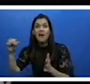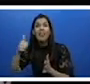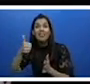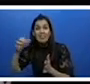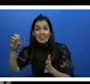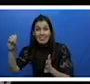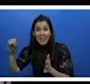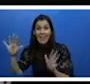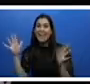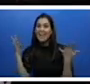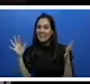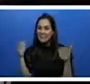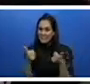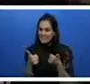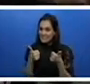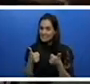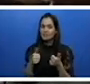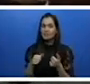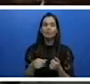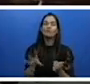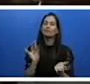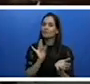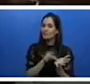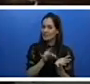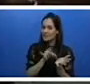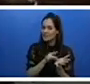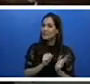deu 10 milímetros? Então é